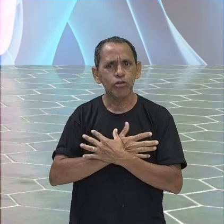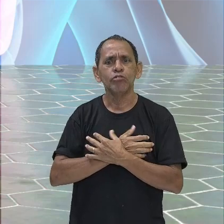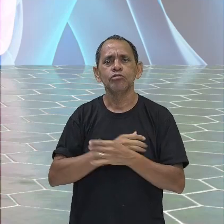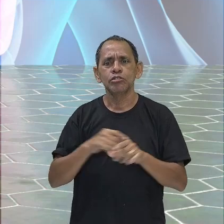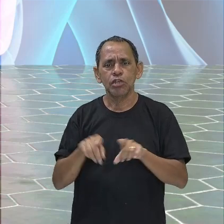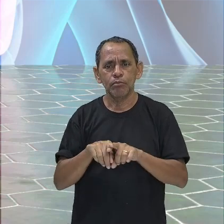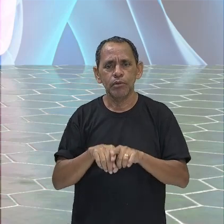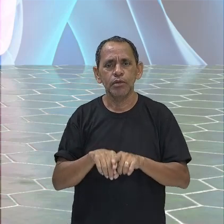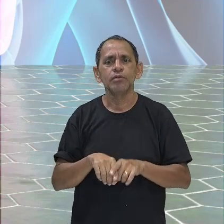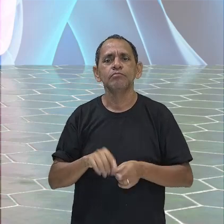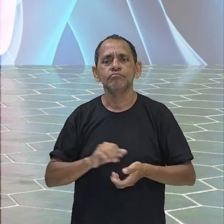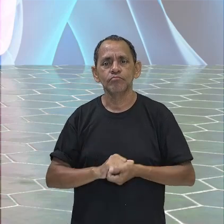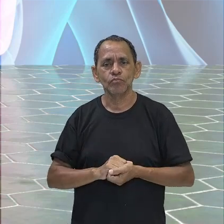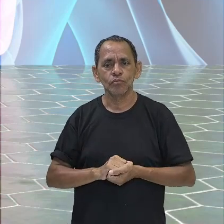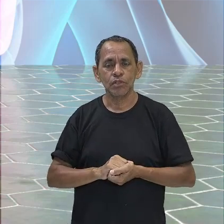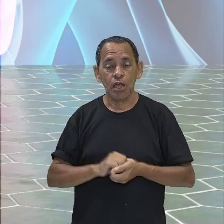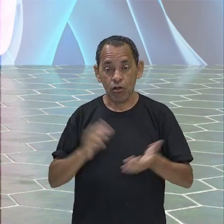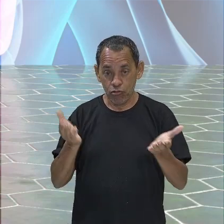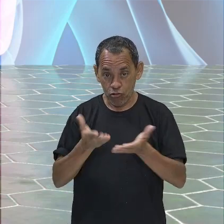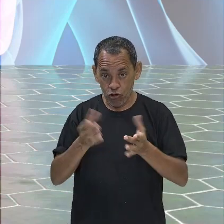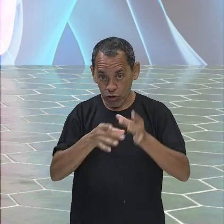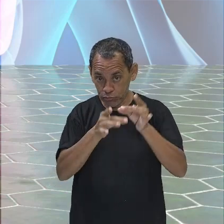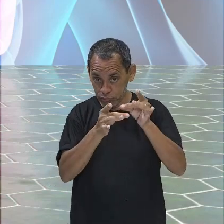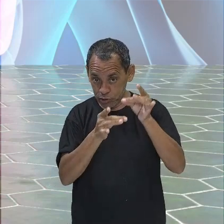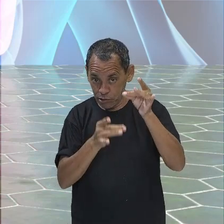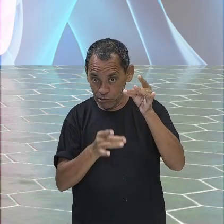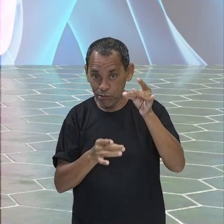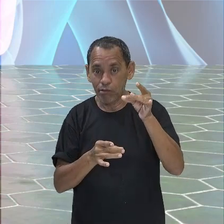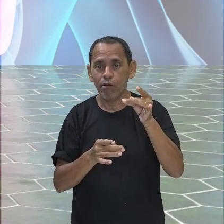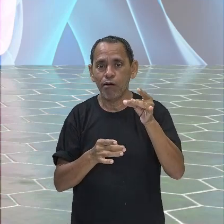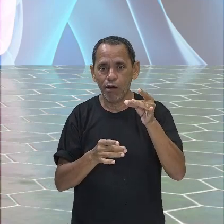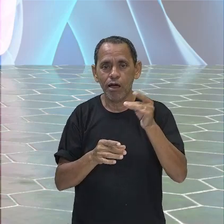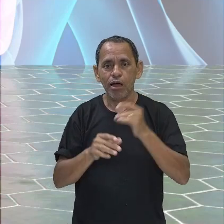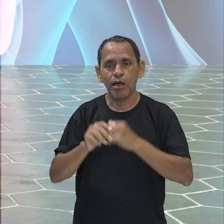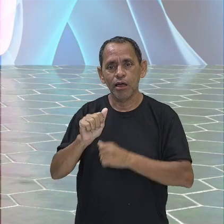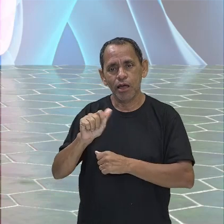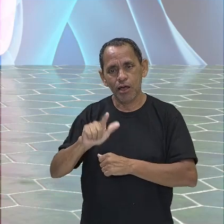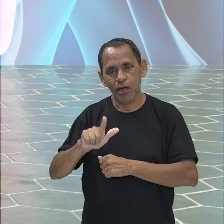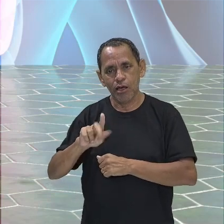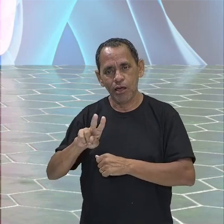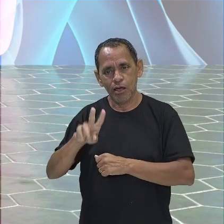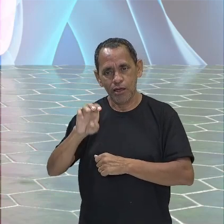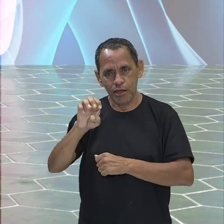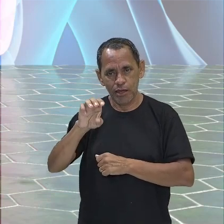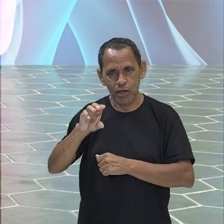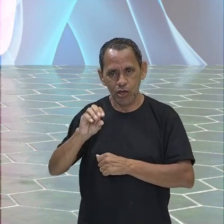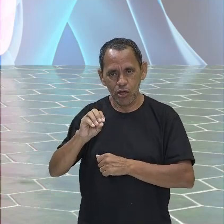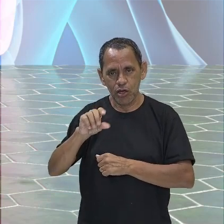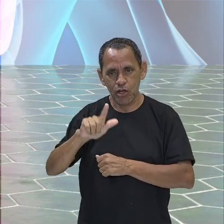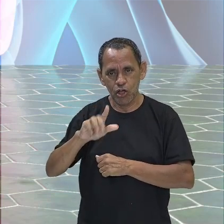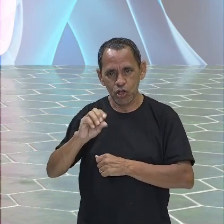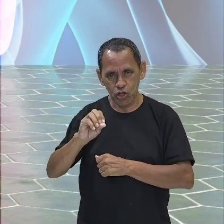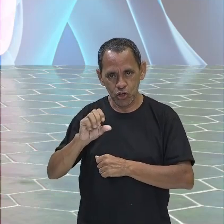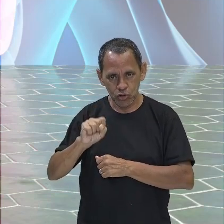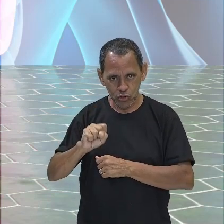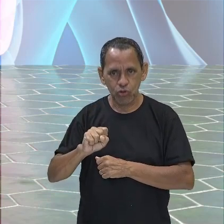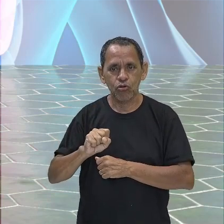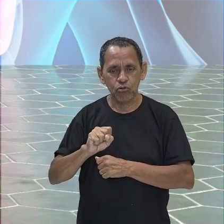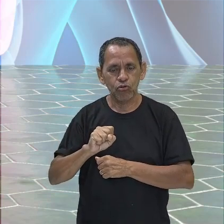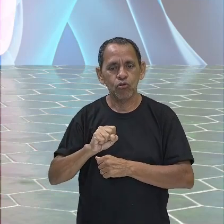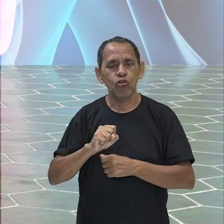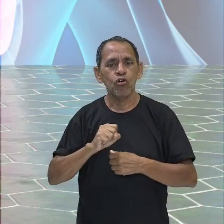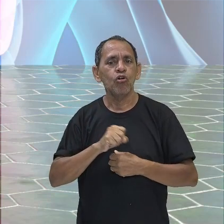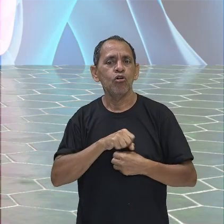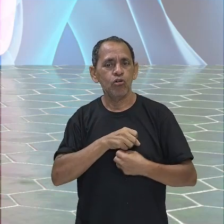nós vamos detalhar sobre os alvéolos e ali é onde vai acontecer as trocas